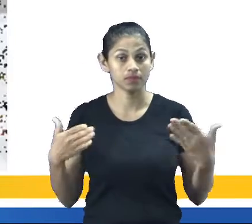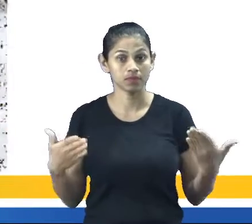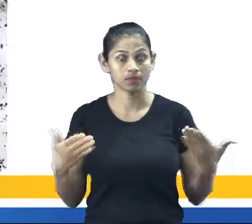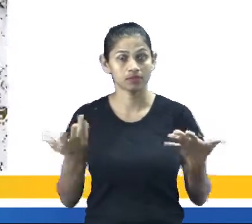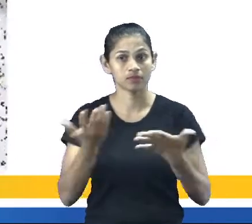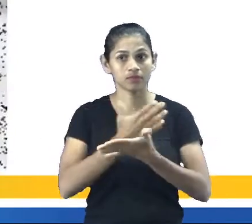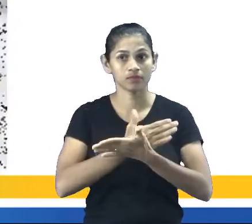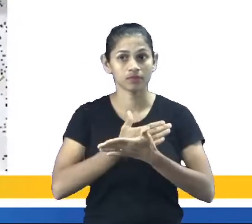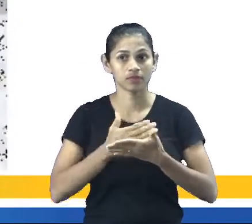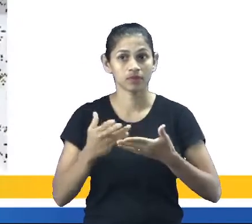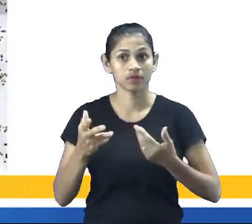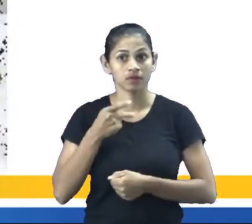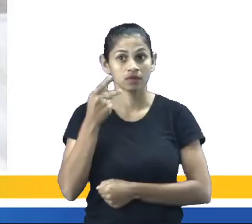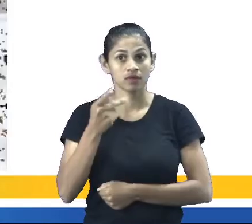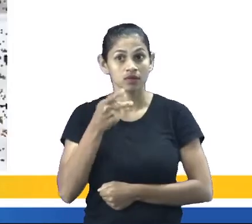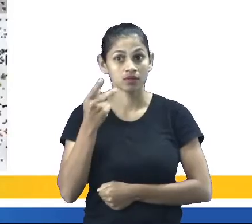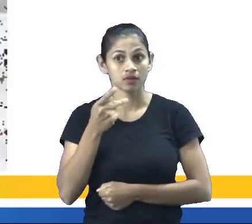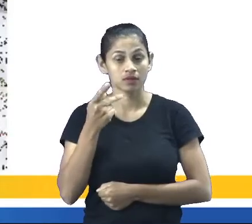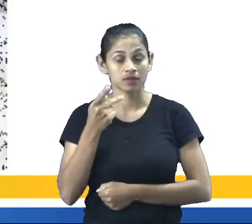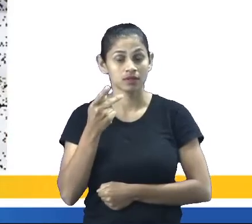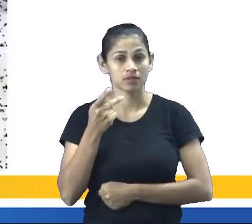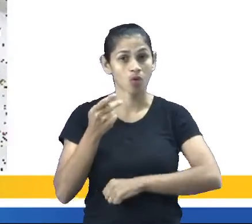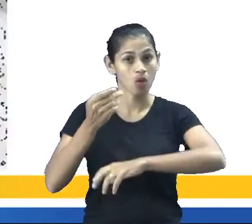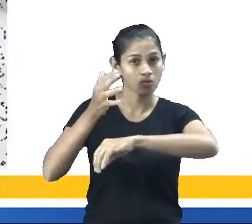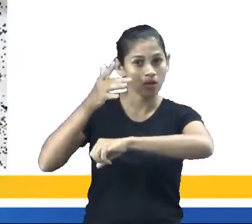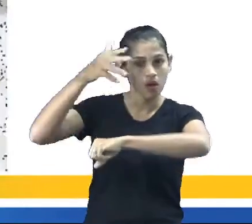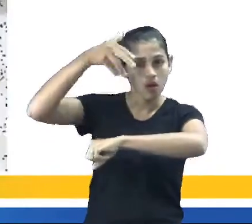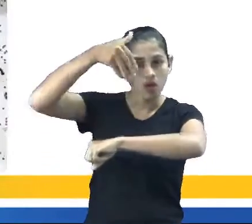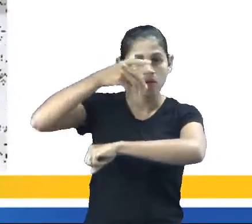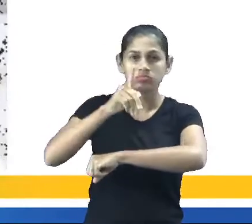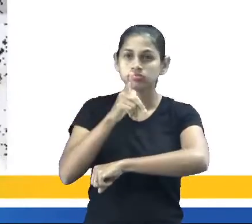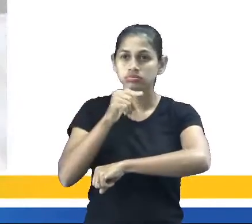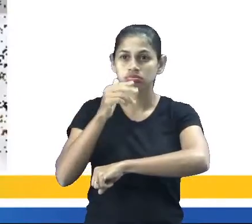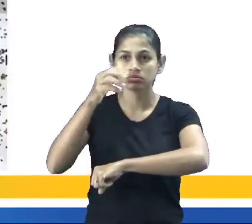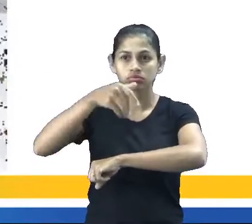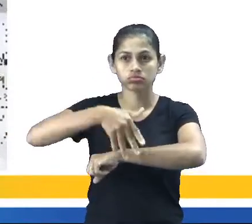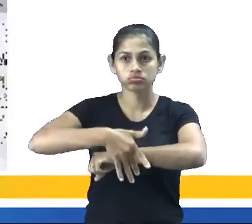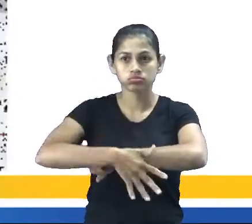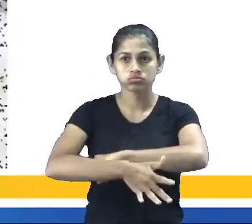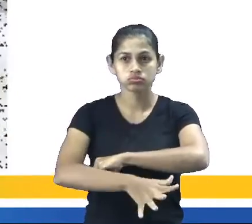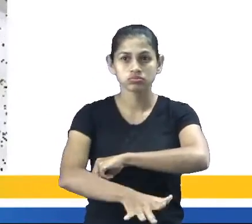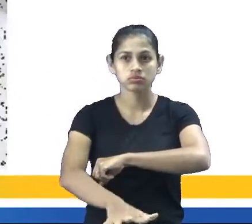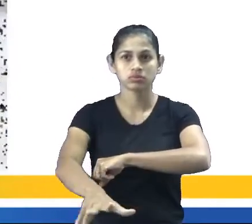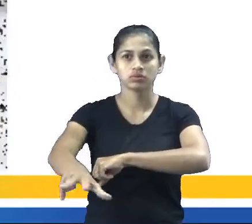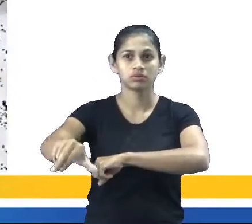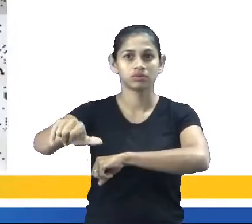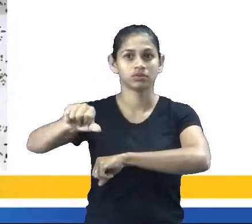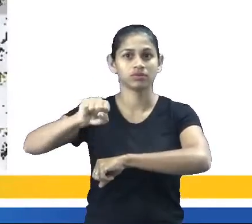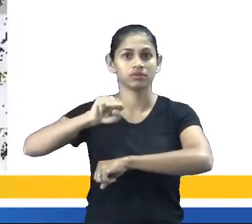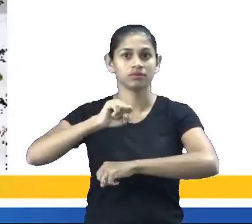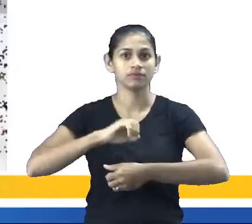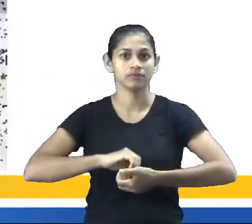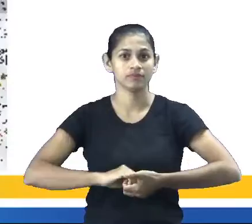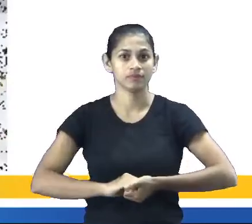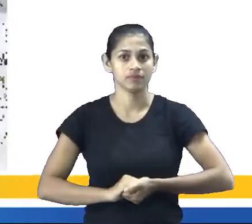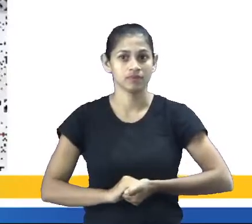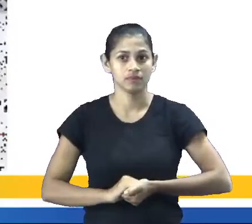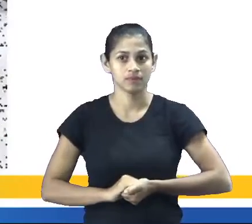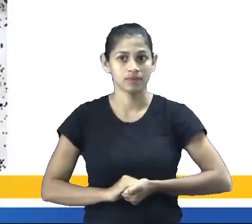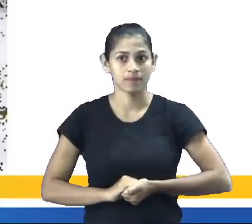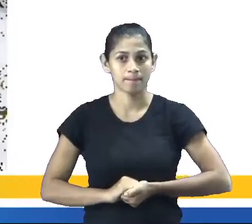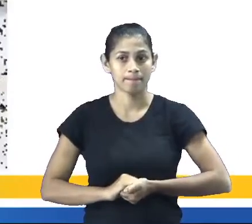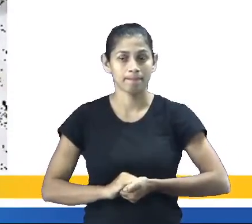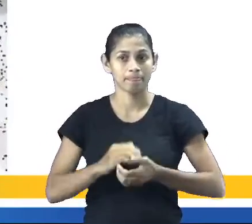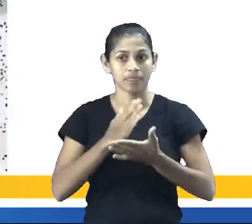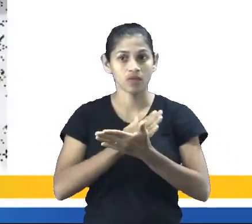Então, para começar, vamos falar das hidroelétricas. Ixi, deu um tilt aqui no GIF, mas não tem problema não, gente. Então,